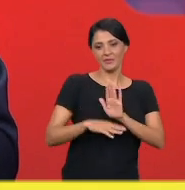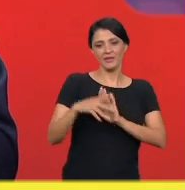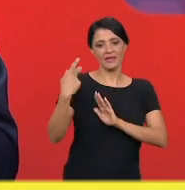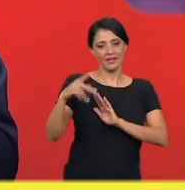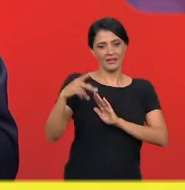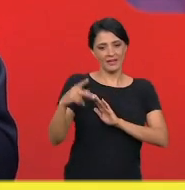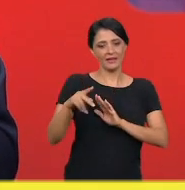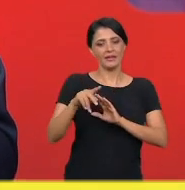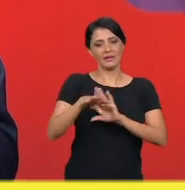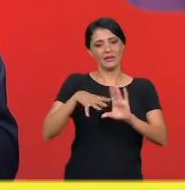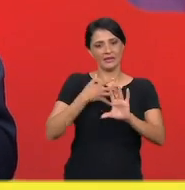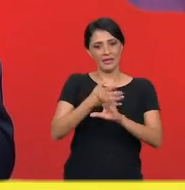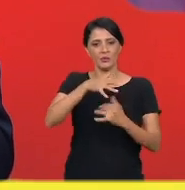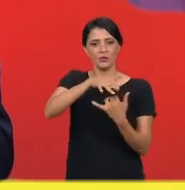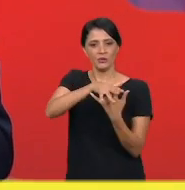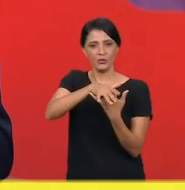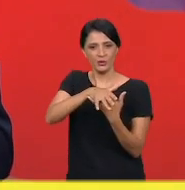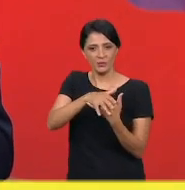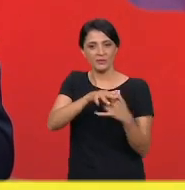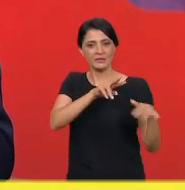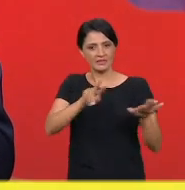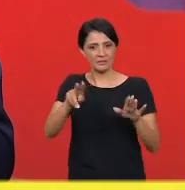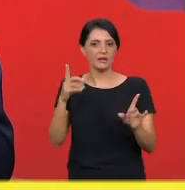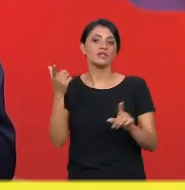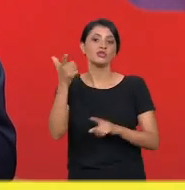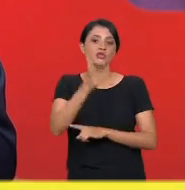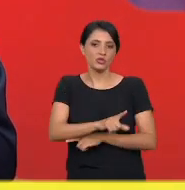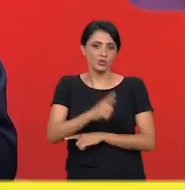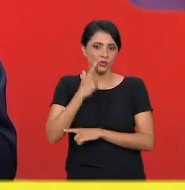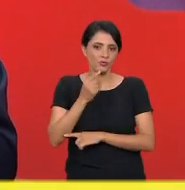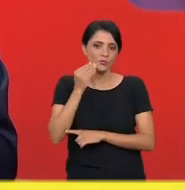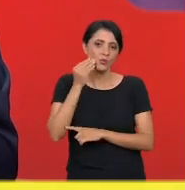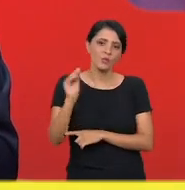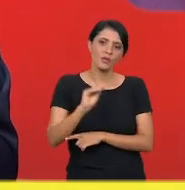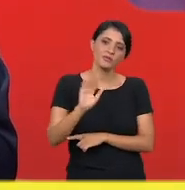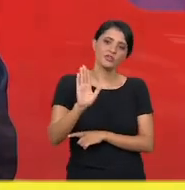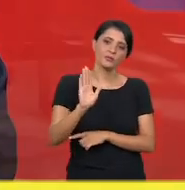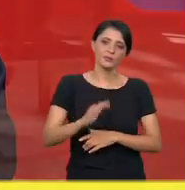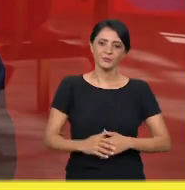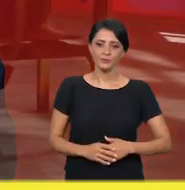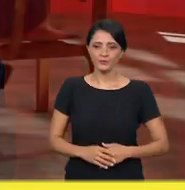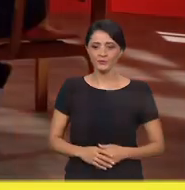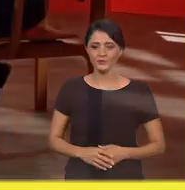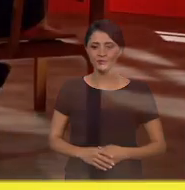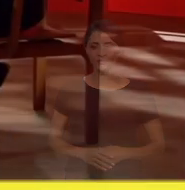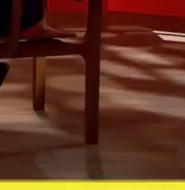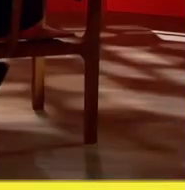nosso canal do YouTube. Semana que vem estaremos de volta. Um grande beijo. Tchau.